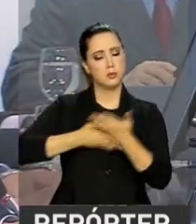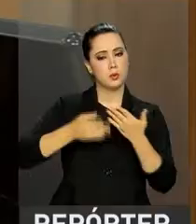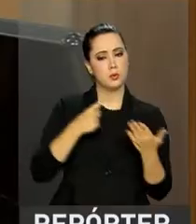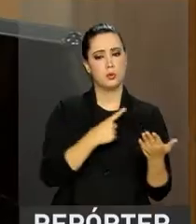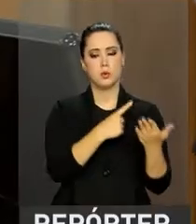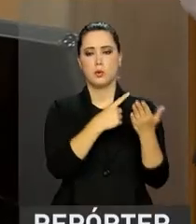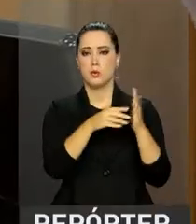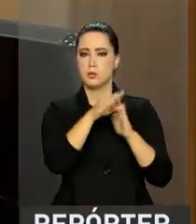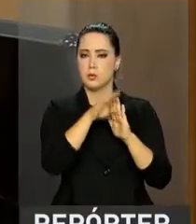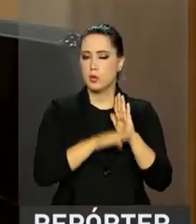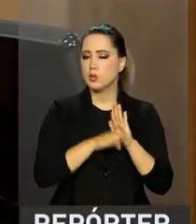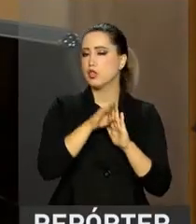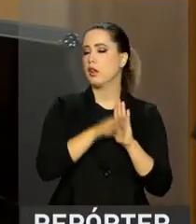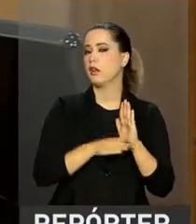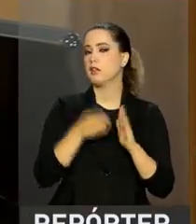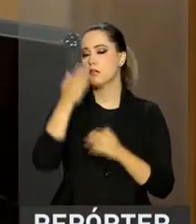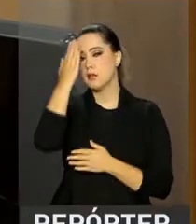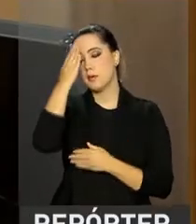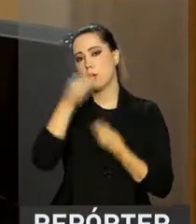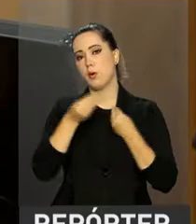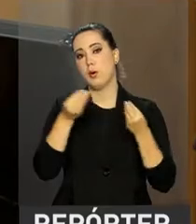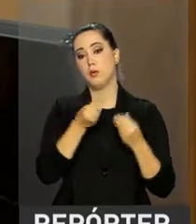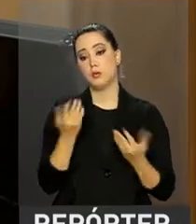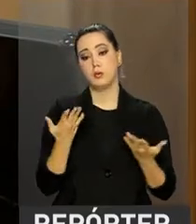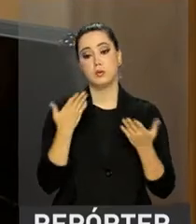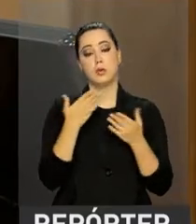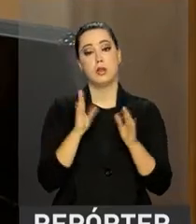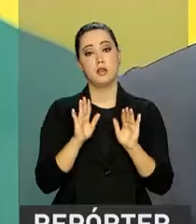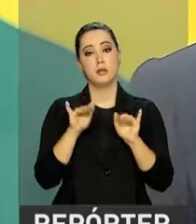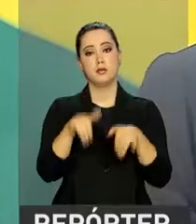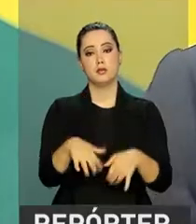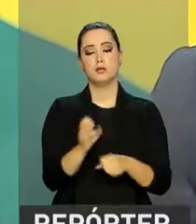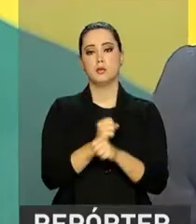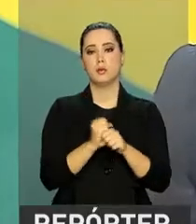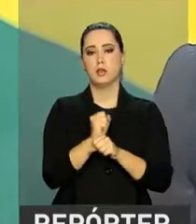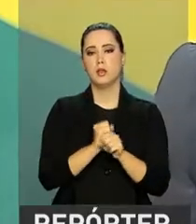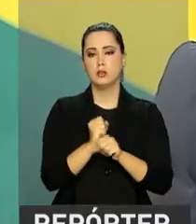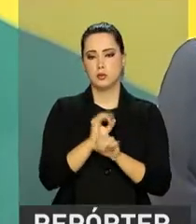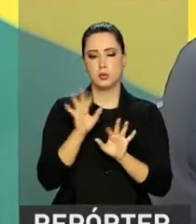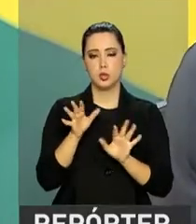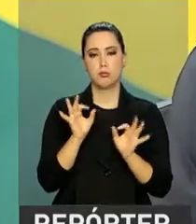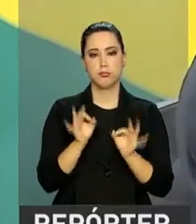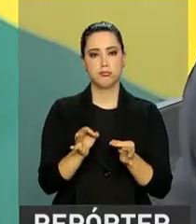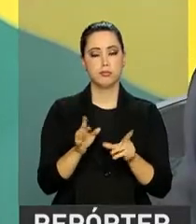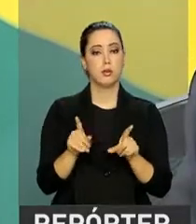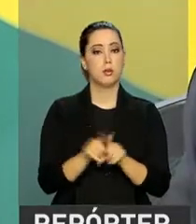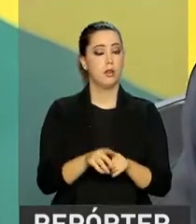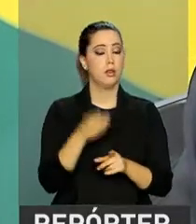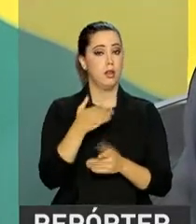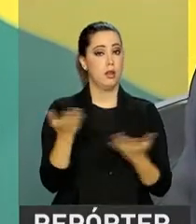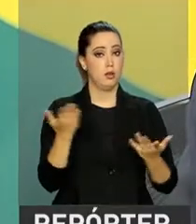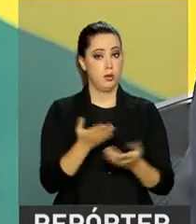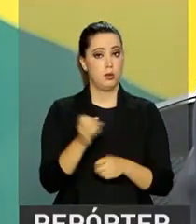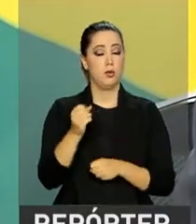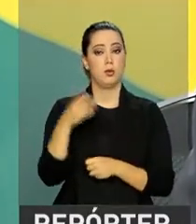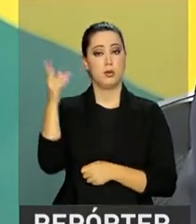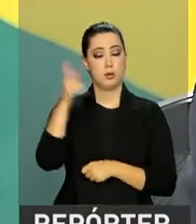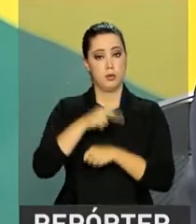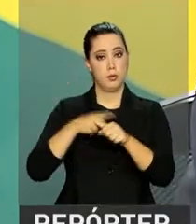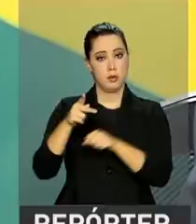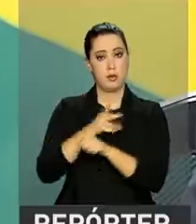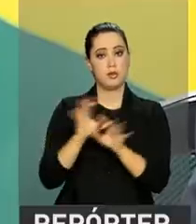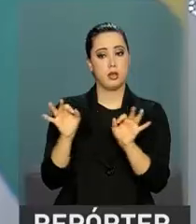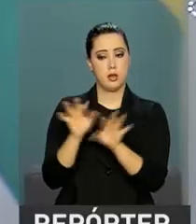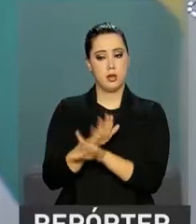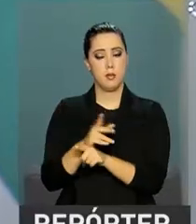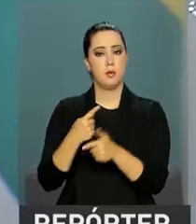e que saber o que pode ser entregue até o final do ano segundo teme agora que o país passou pela fase de recessão